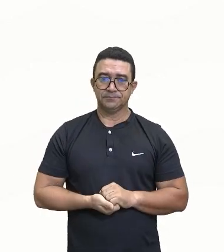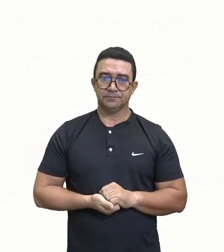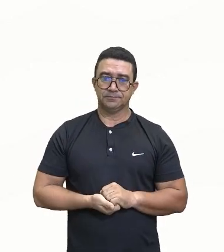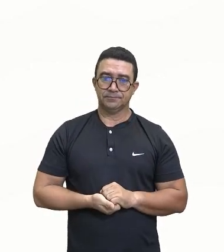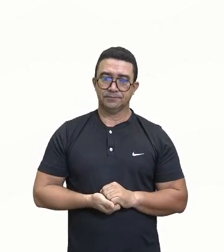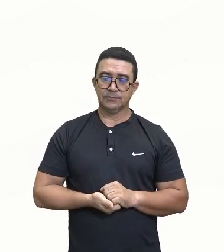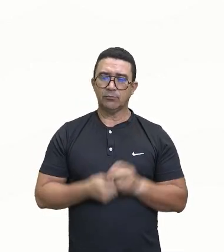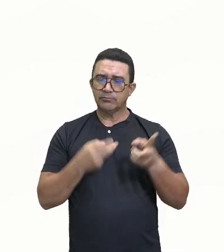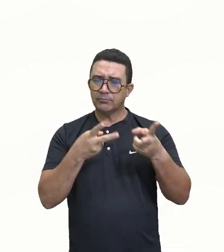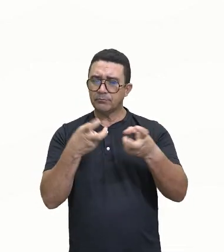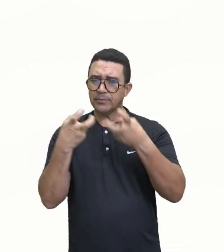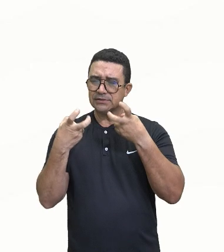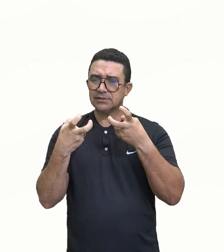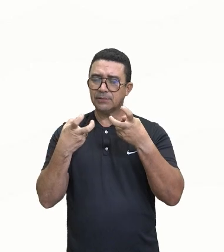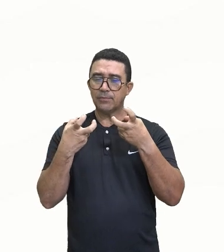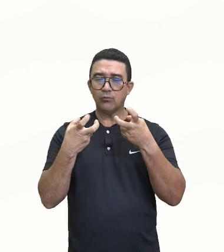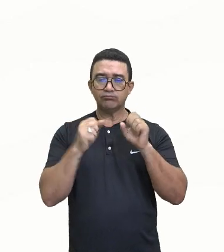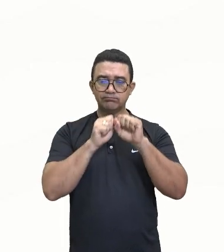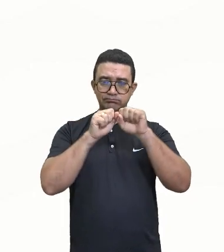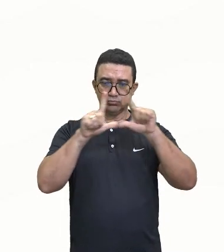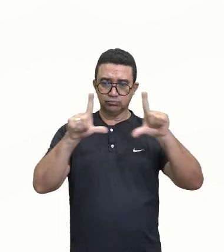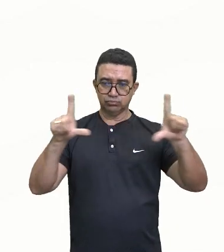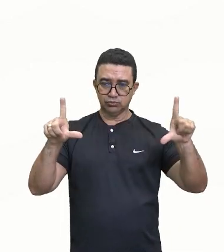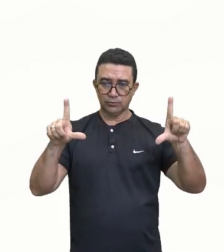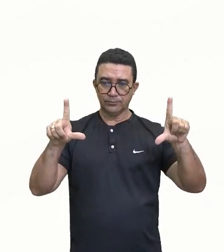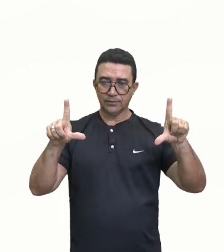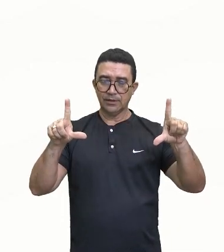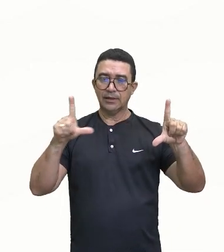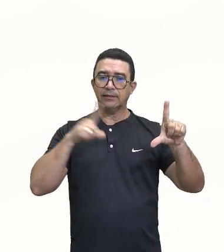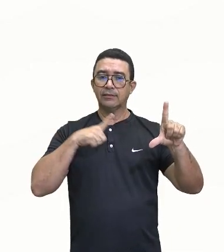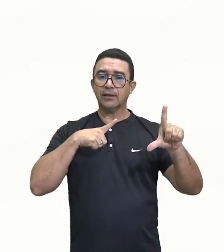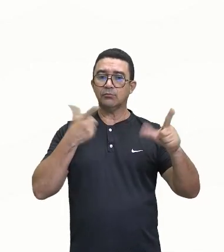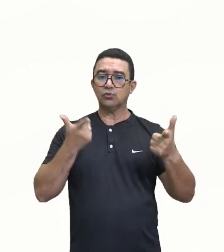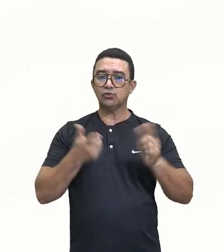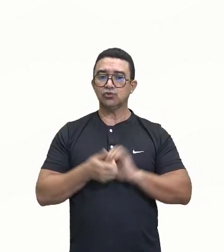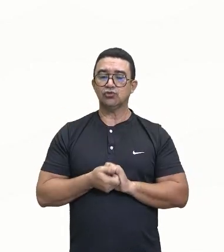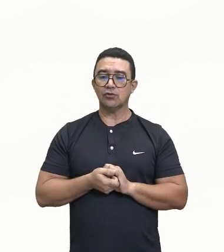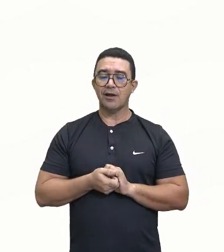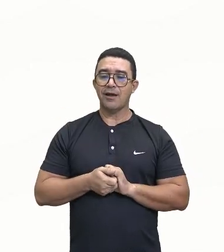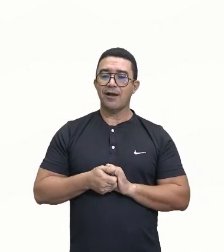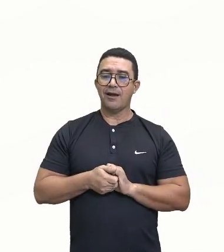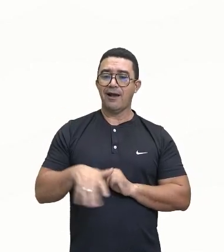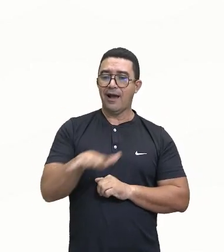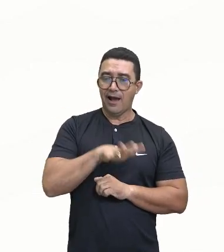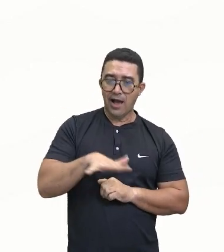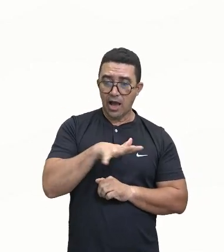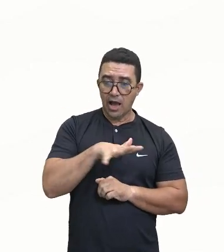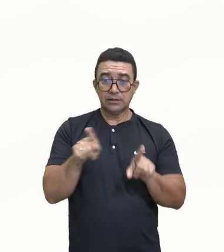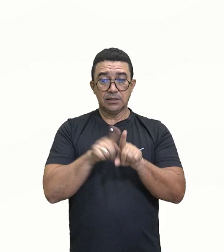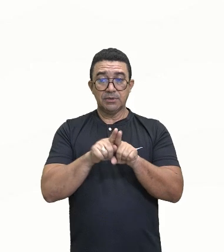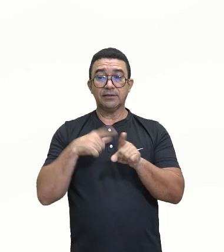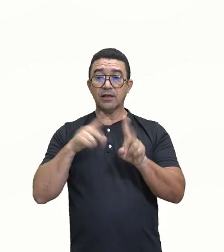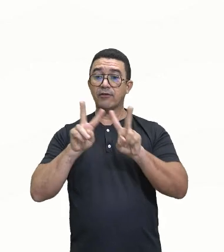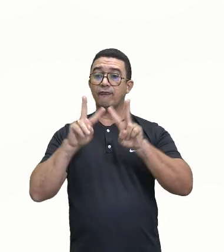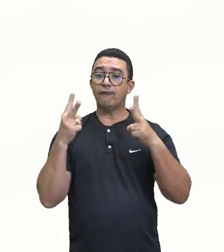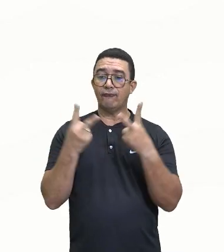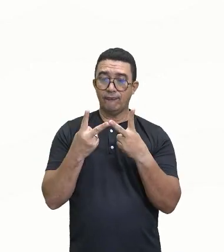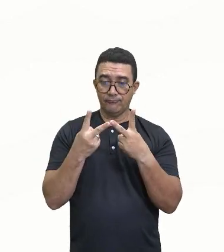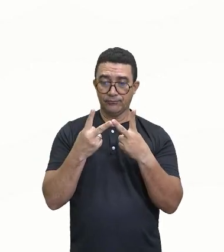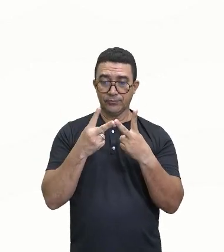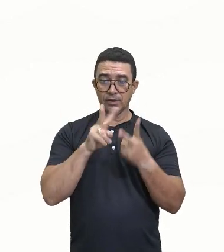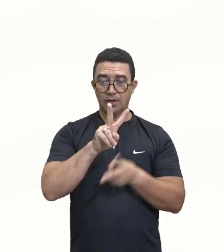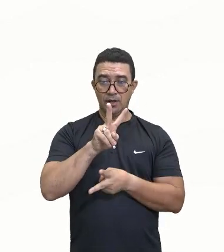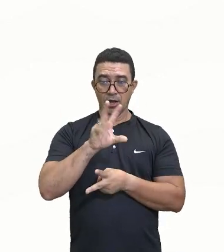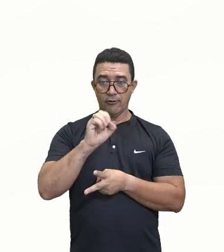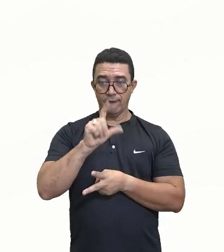Então, observem aqui na nossa cartela que nós temos primeiro aí, além da área, algo muito importante, o volume. Então, nós